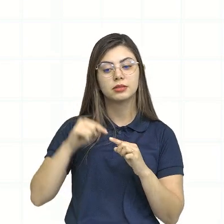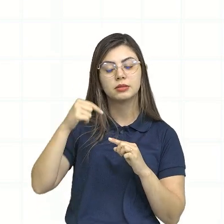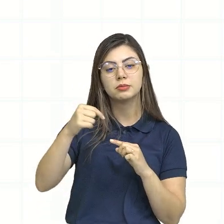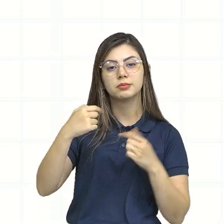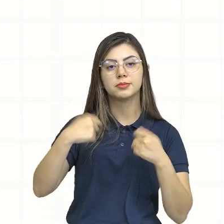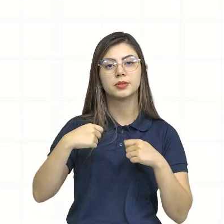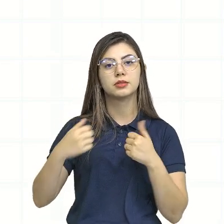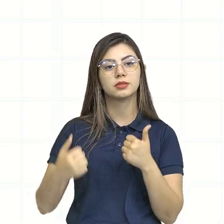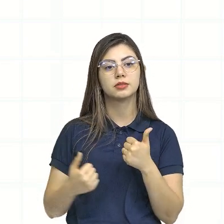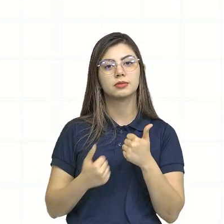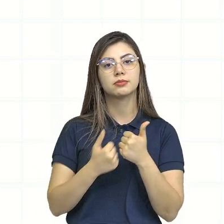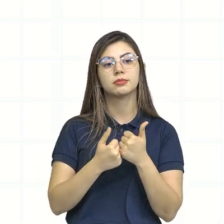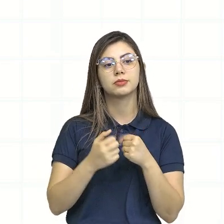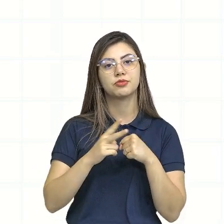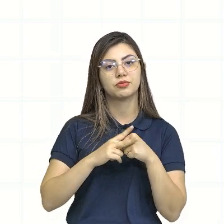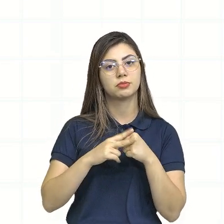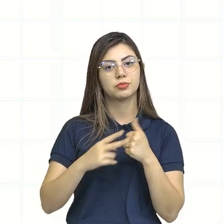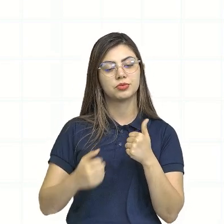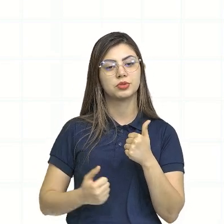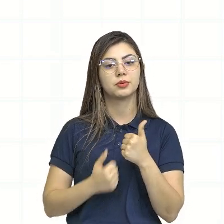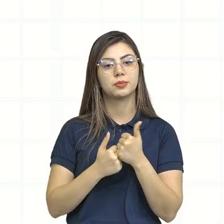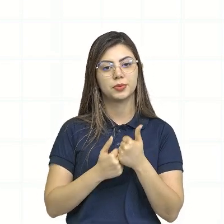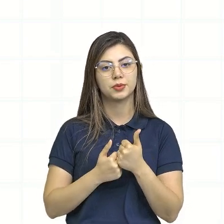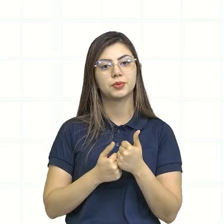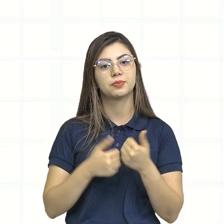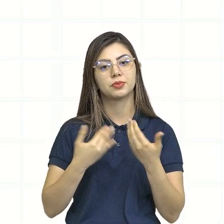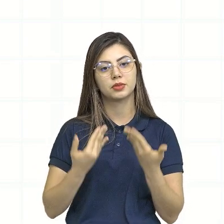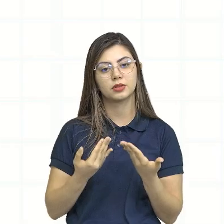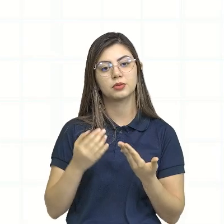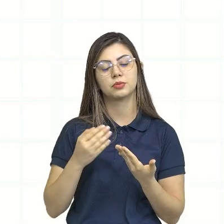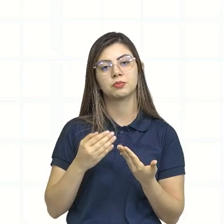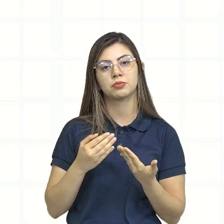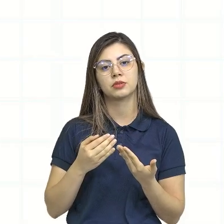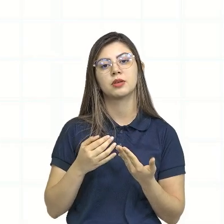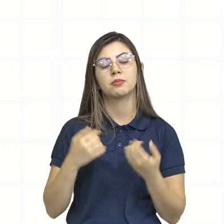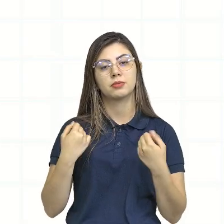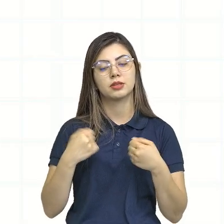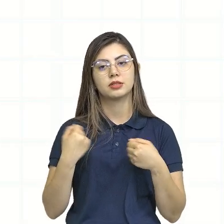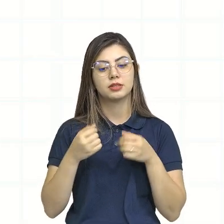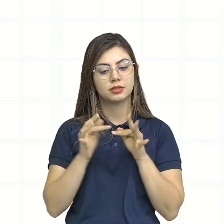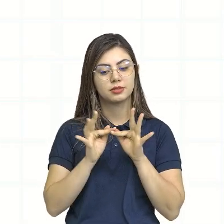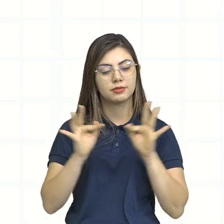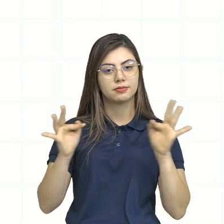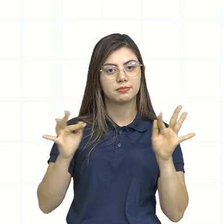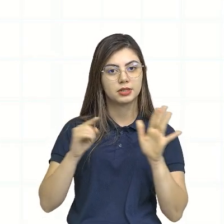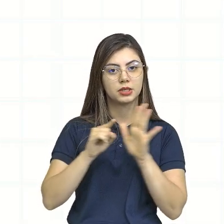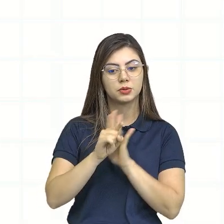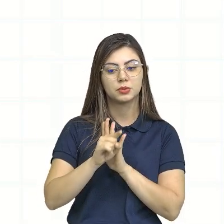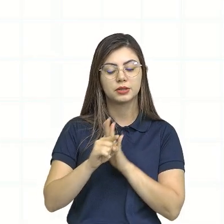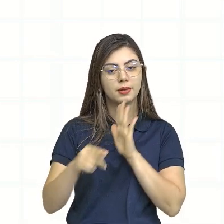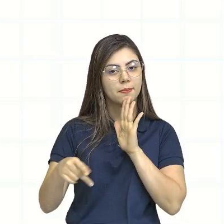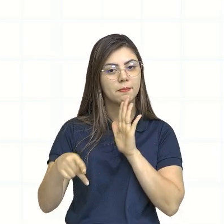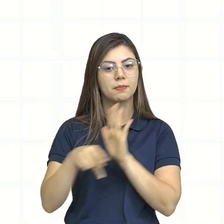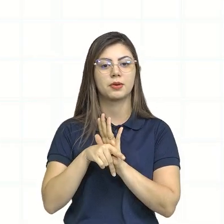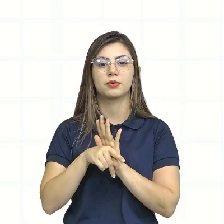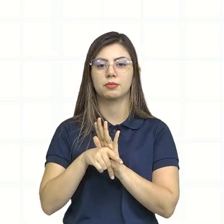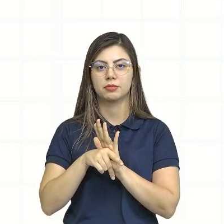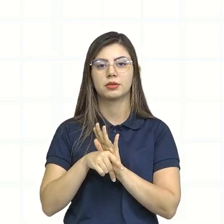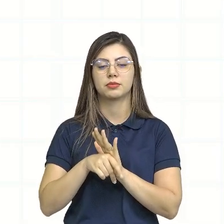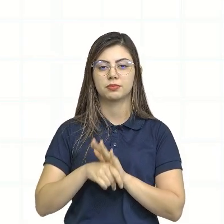certo? E eu vou utilizar, no caso das WH questions, em situações bem específicas, né? Com tipo de pergunta em que